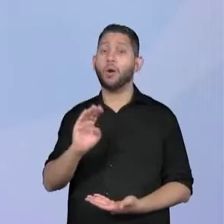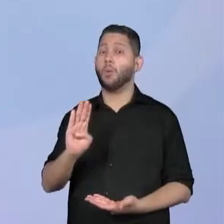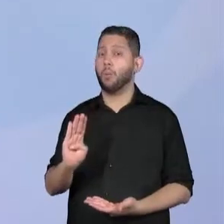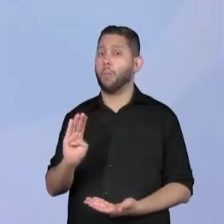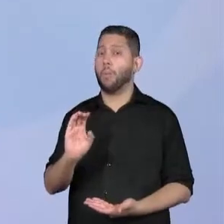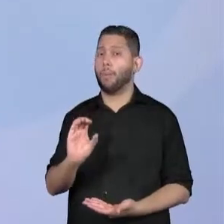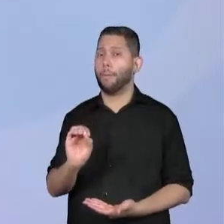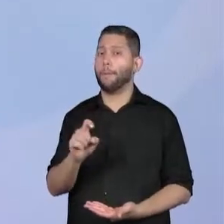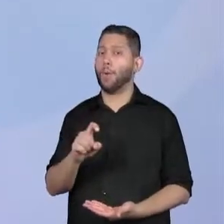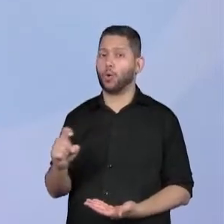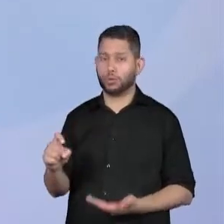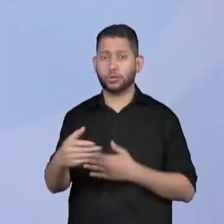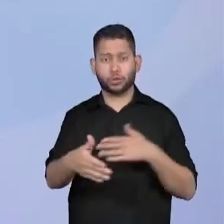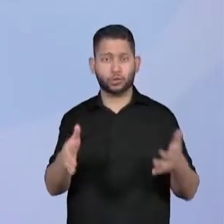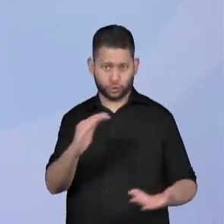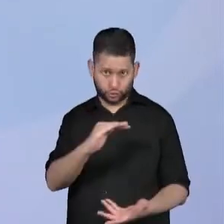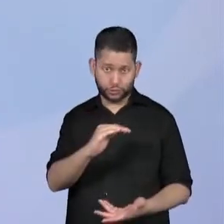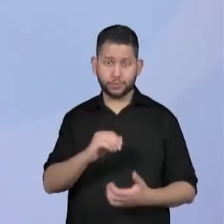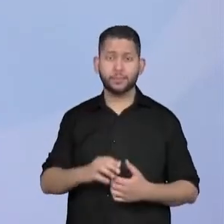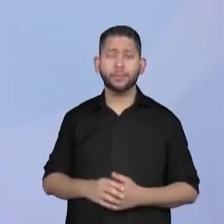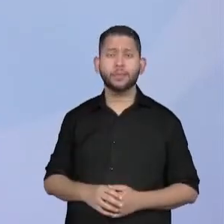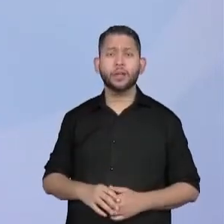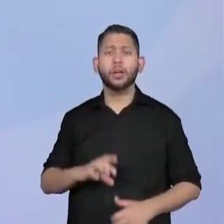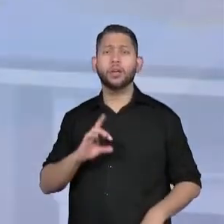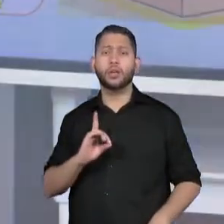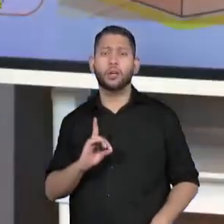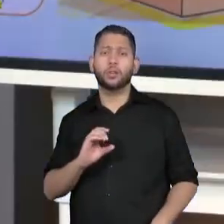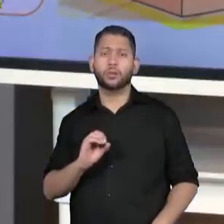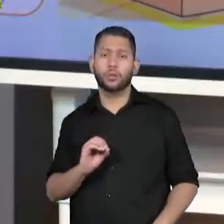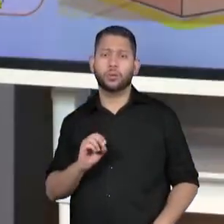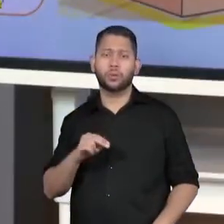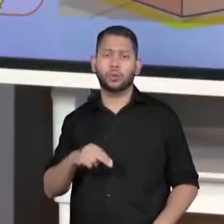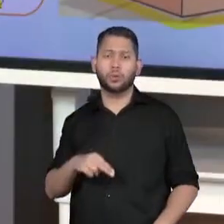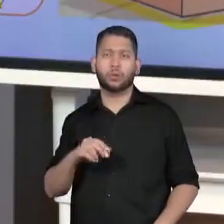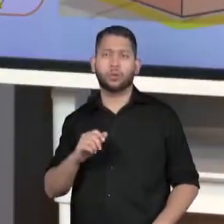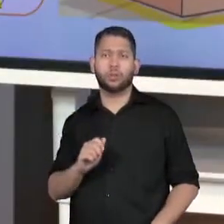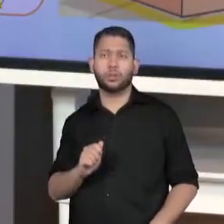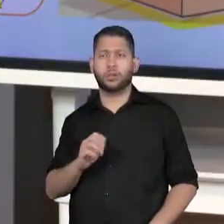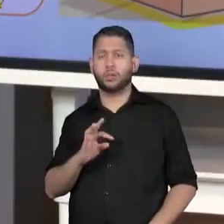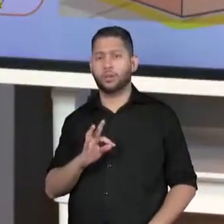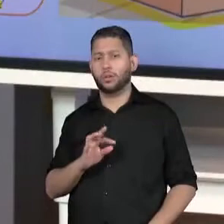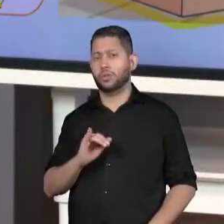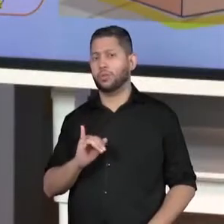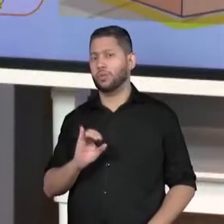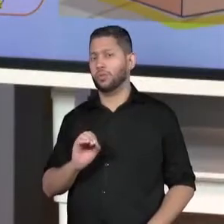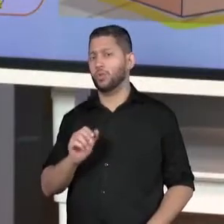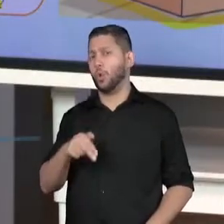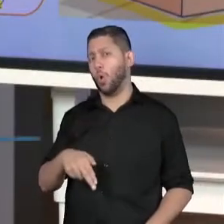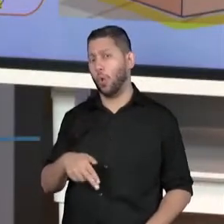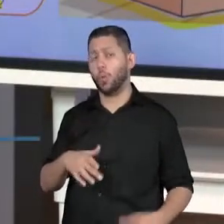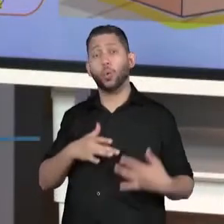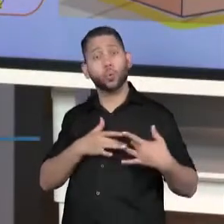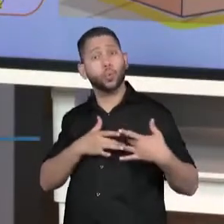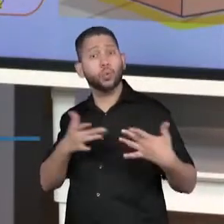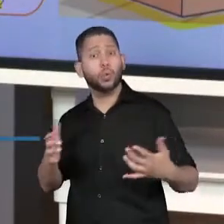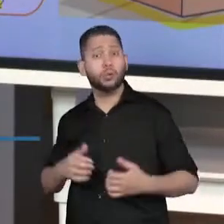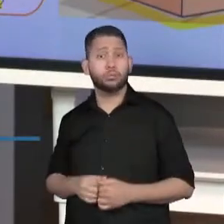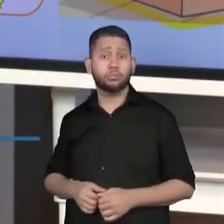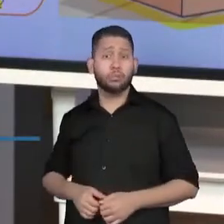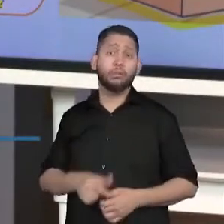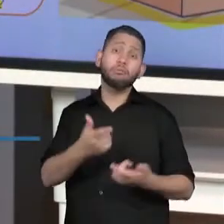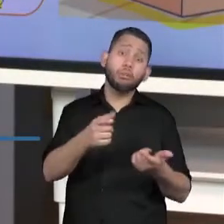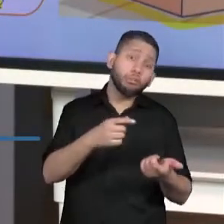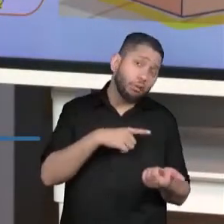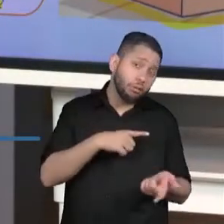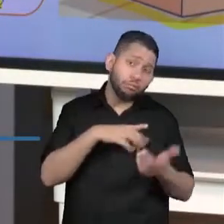donation. Legal. Então, donation parece com português, doação. O que você faz com os seus brinquedos? Com as suas roupas antigas que não servem mais